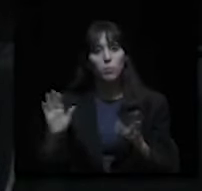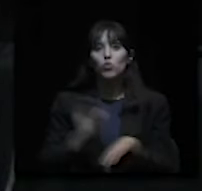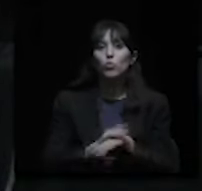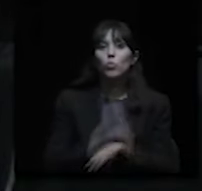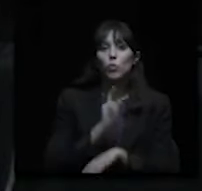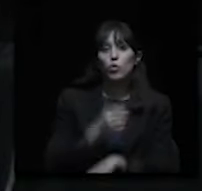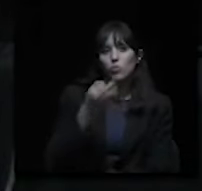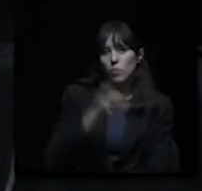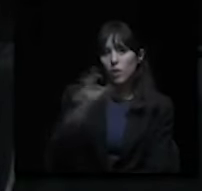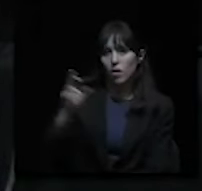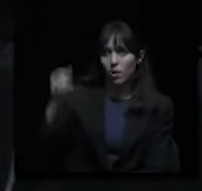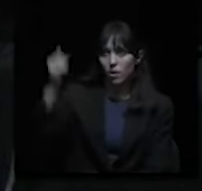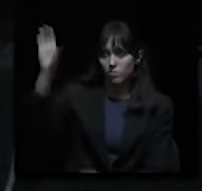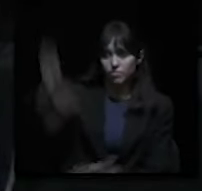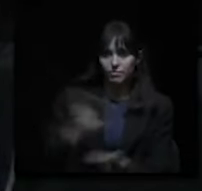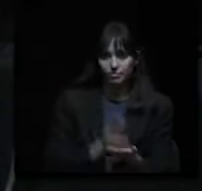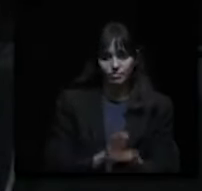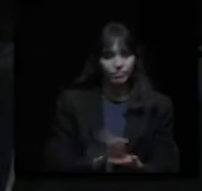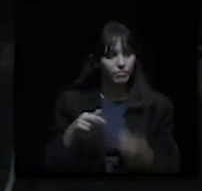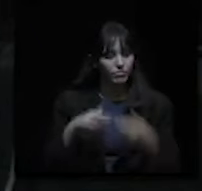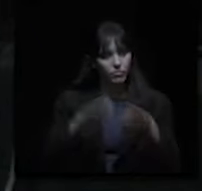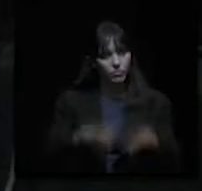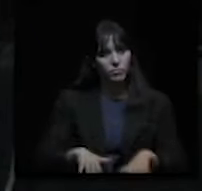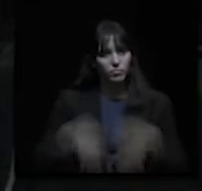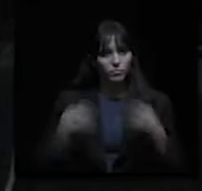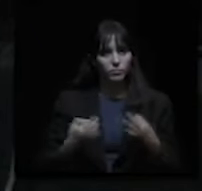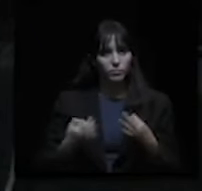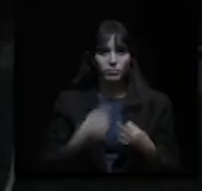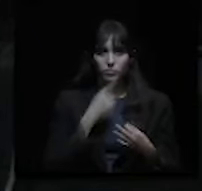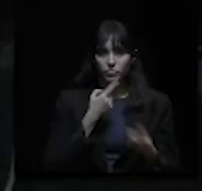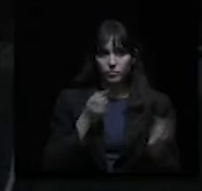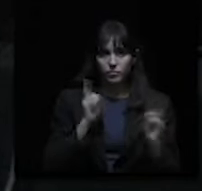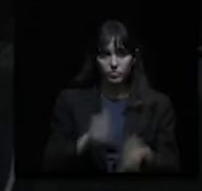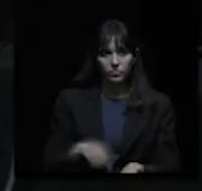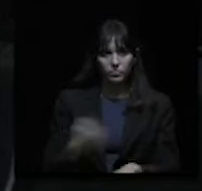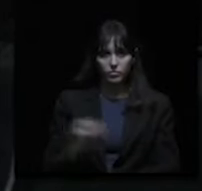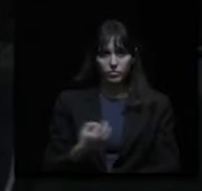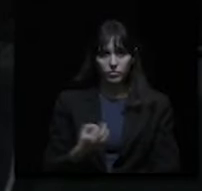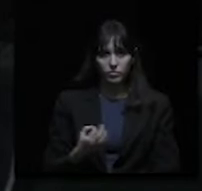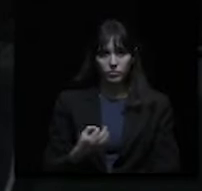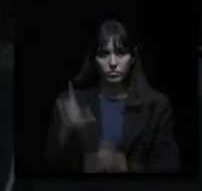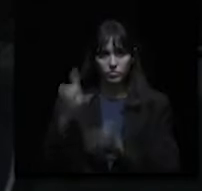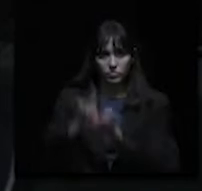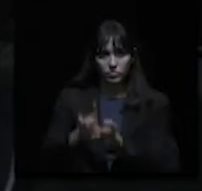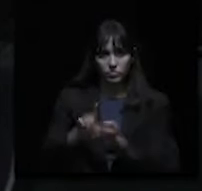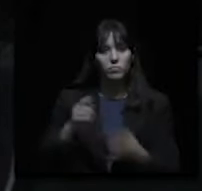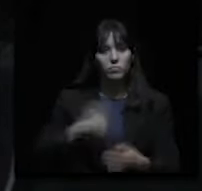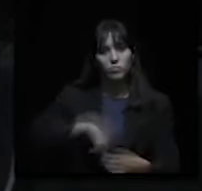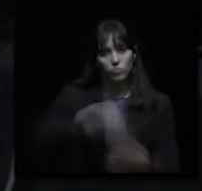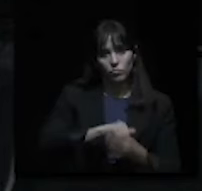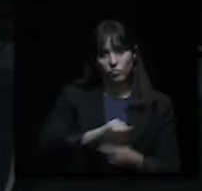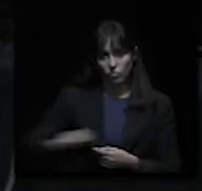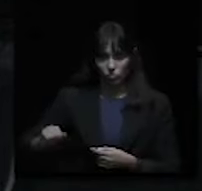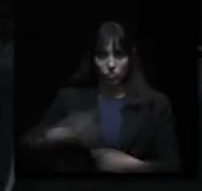PRR. Voltamos aqui na Assembleia Municipal de Lisboa a frisar a posição do LIVRE na Câmara, que resultou no nosso voto contra este